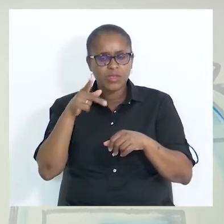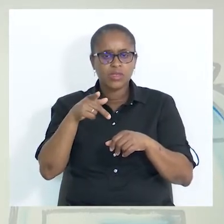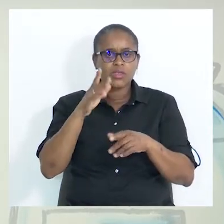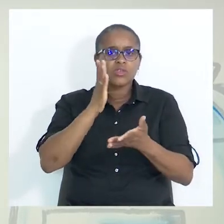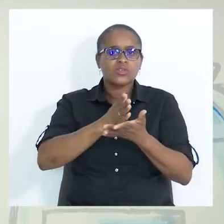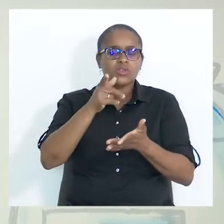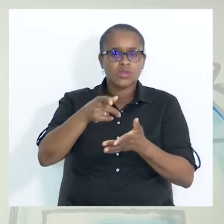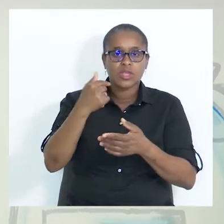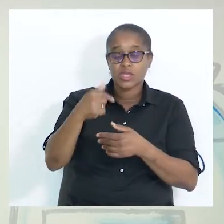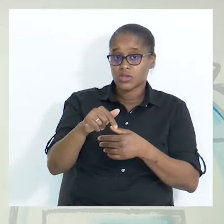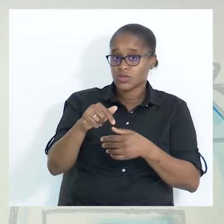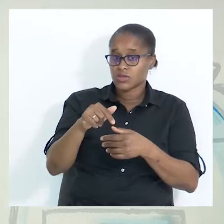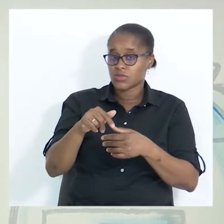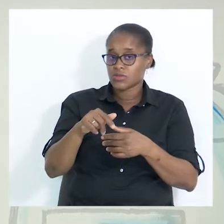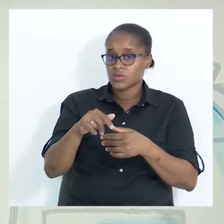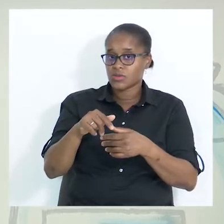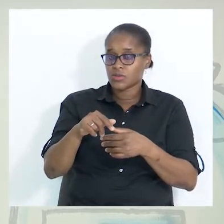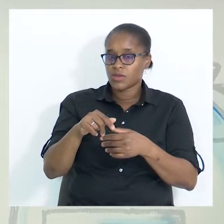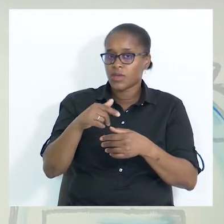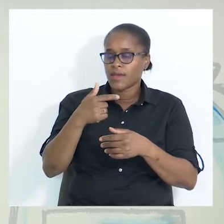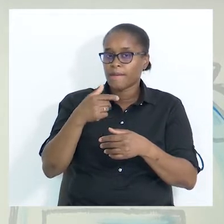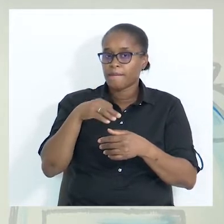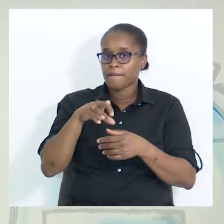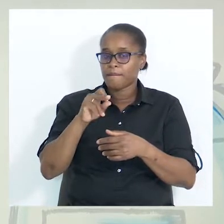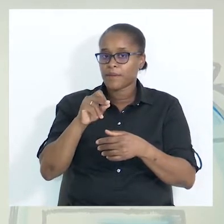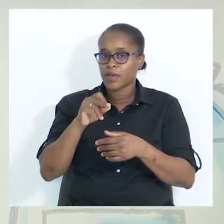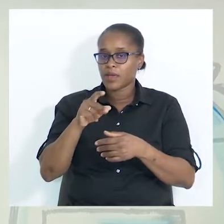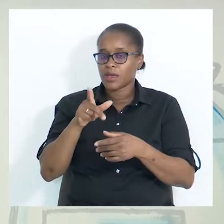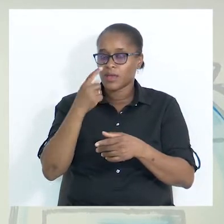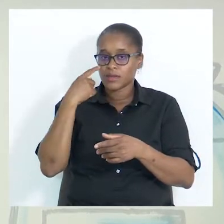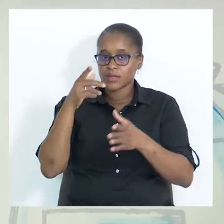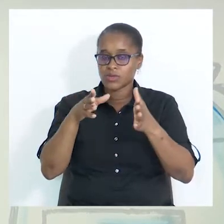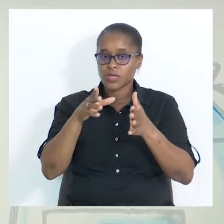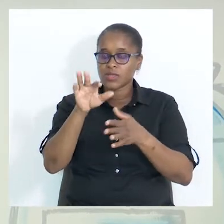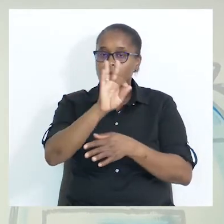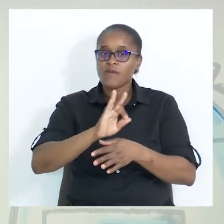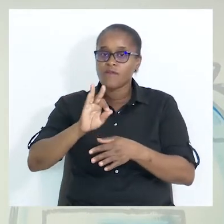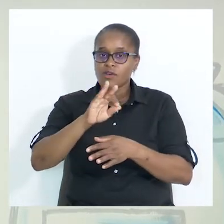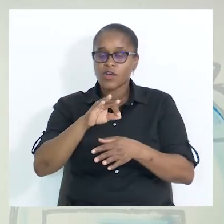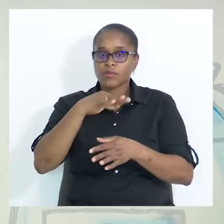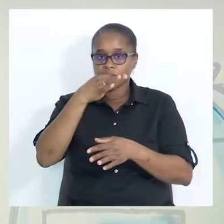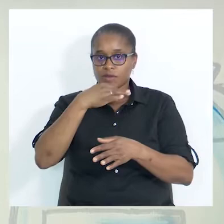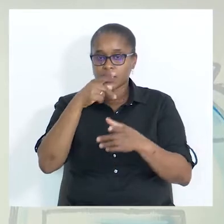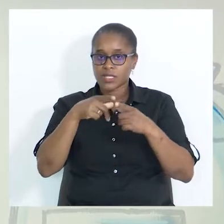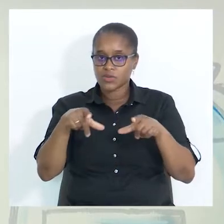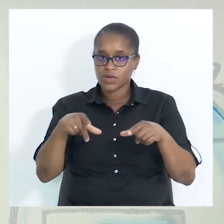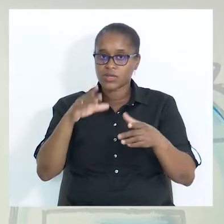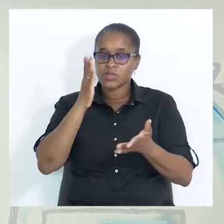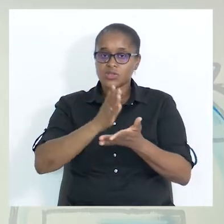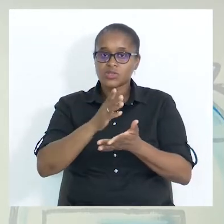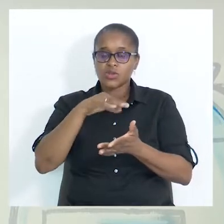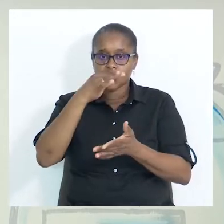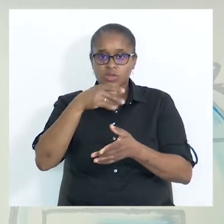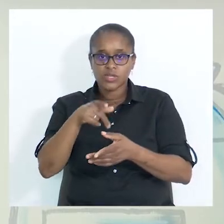Só contei isso para chururuca. Atenção a esta forma de realizar a linguagem. Só